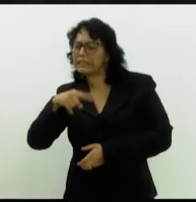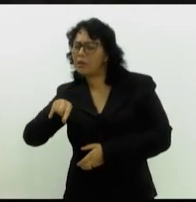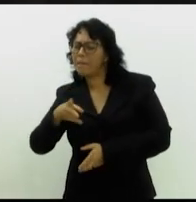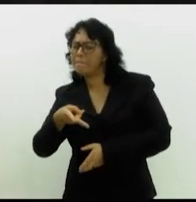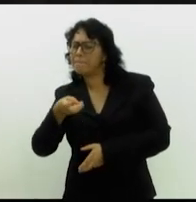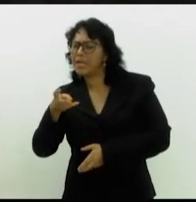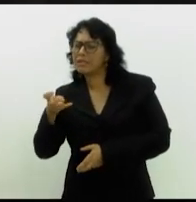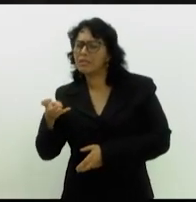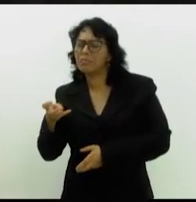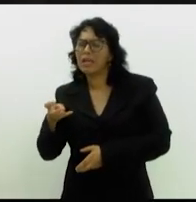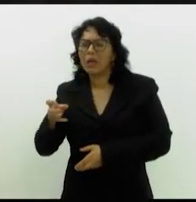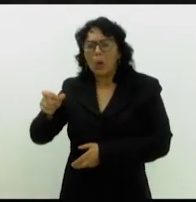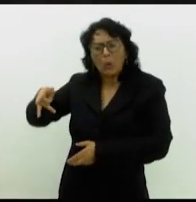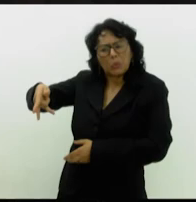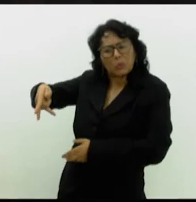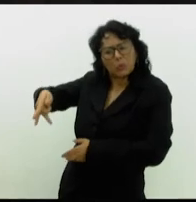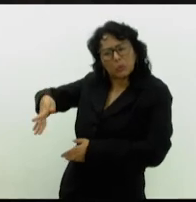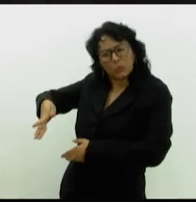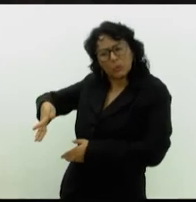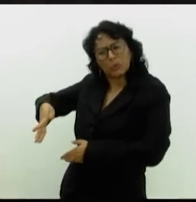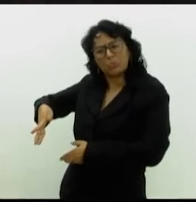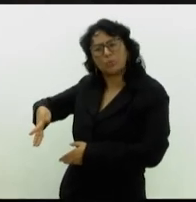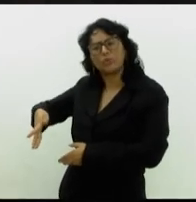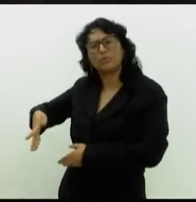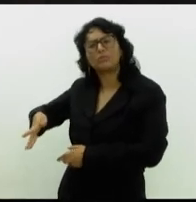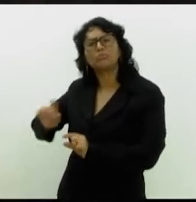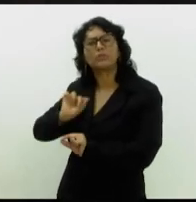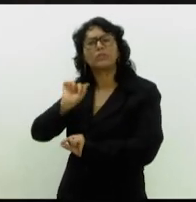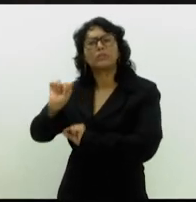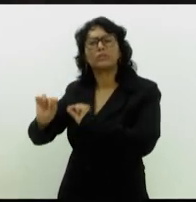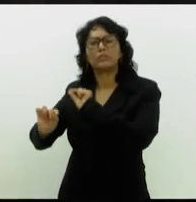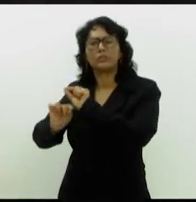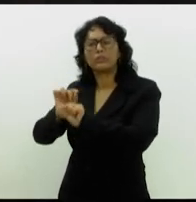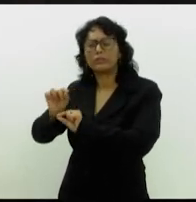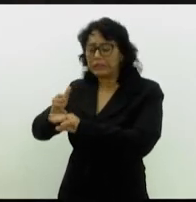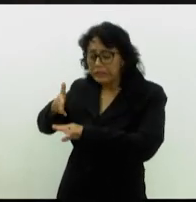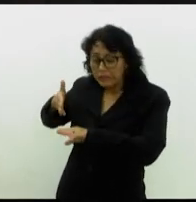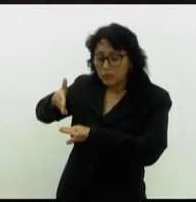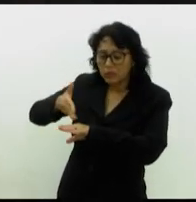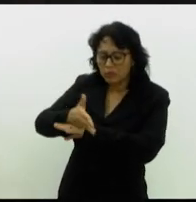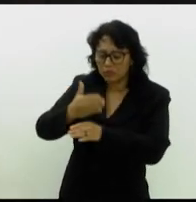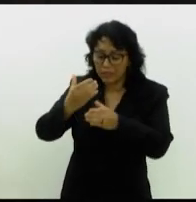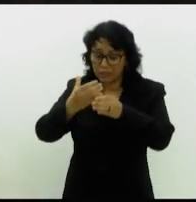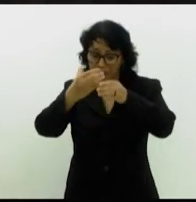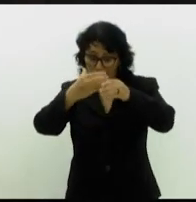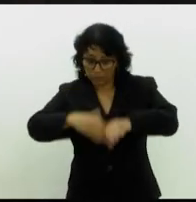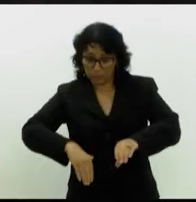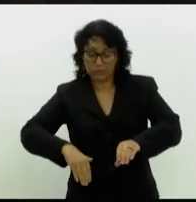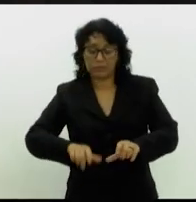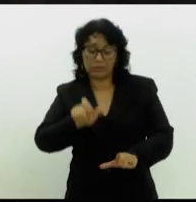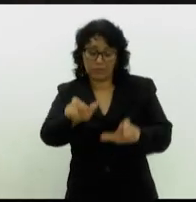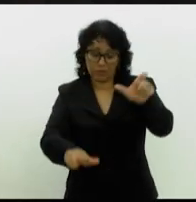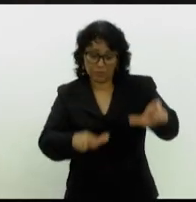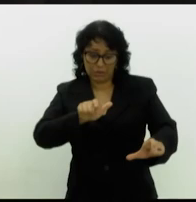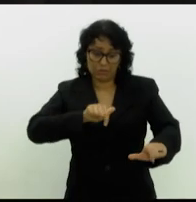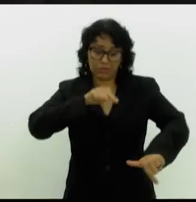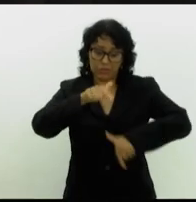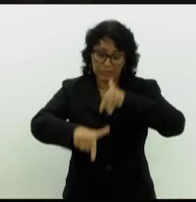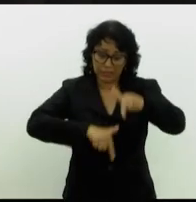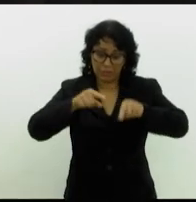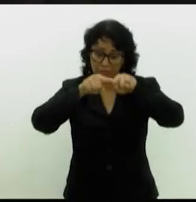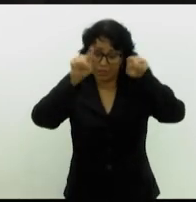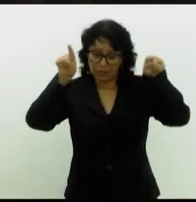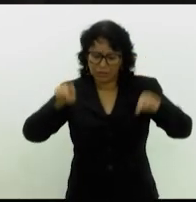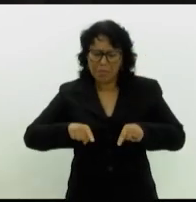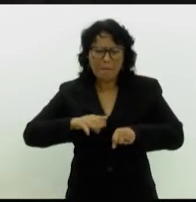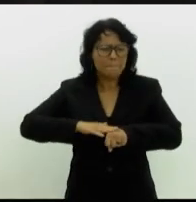os últimos que adentraram ao serviço público nós estamos falando de trabalhadores e trabalhadoras que T 30 anos